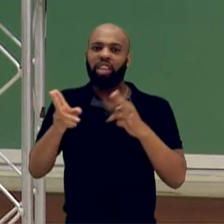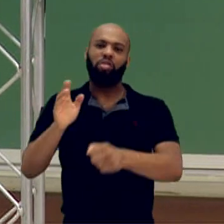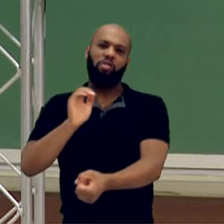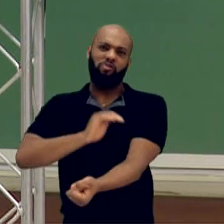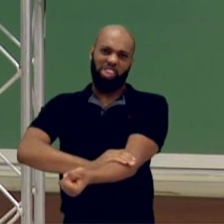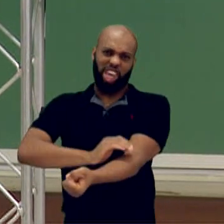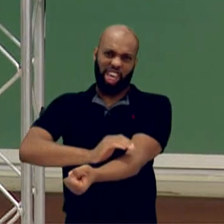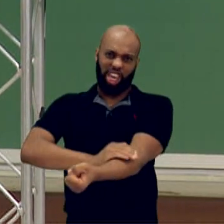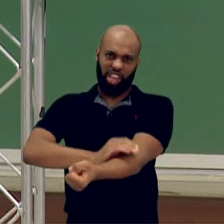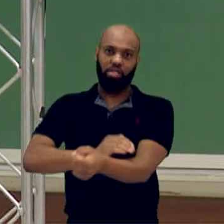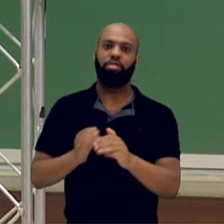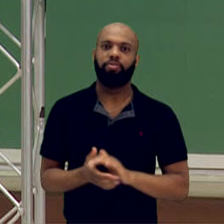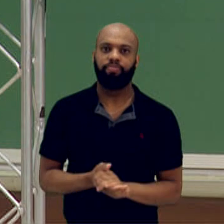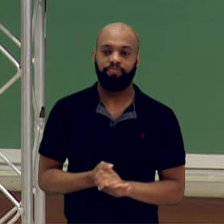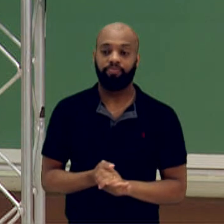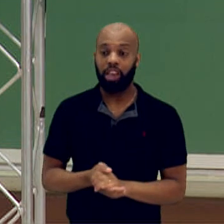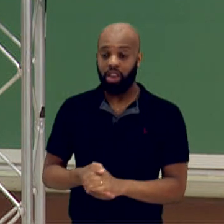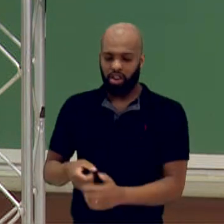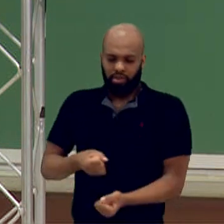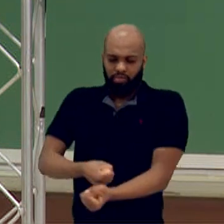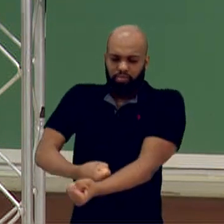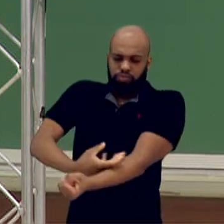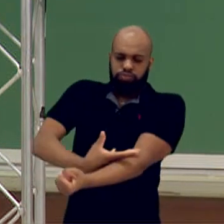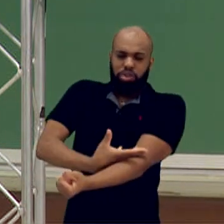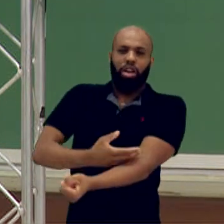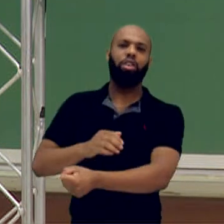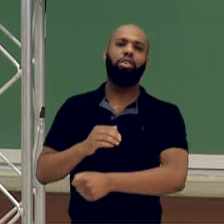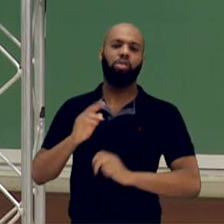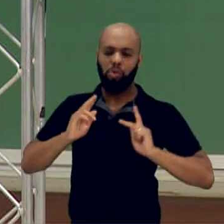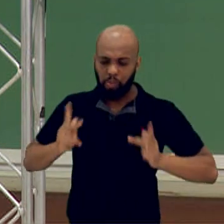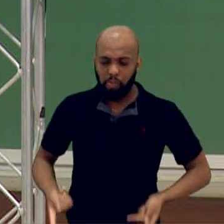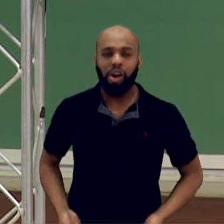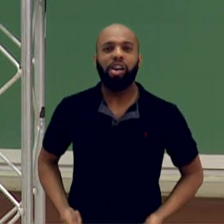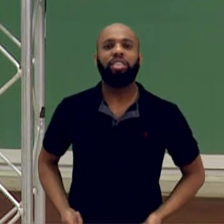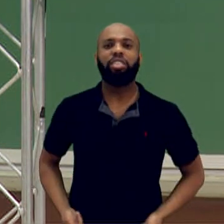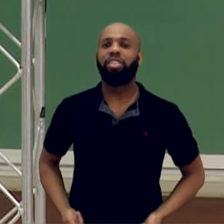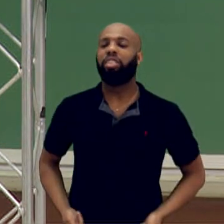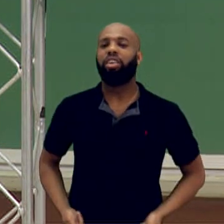Ou seja, as emoções humanas, tá, são